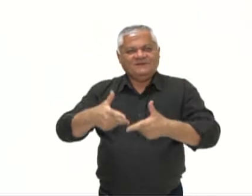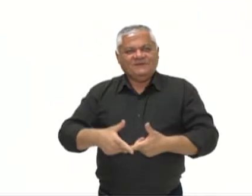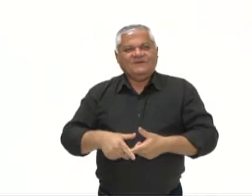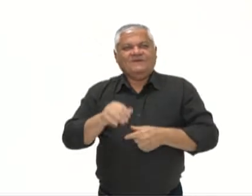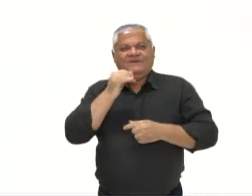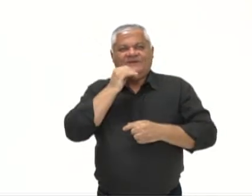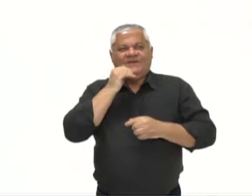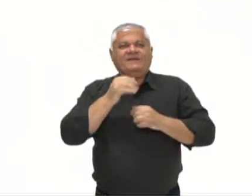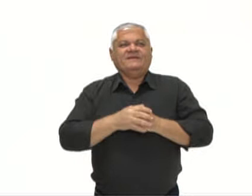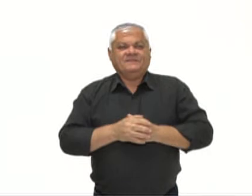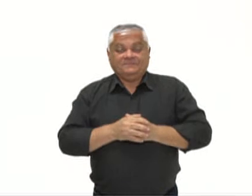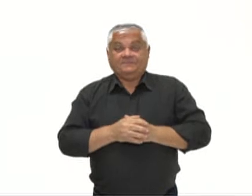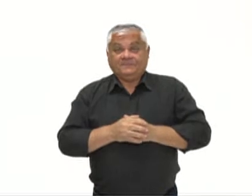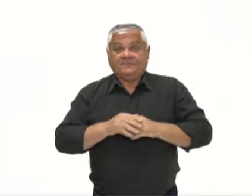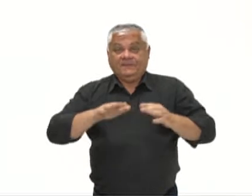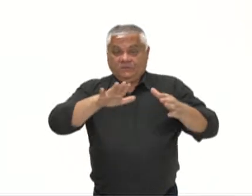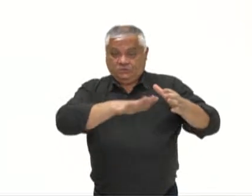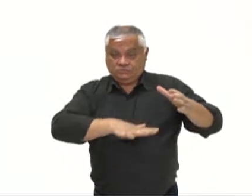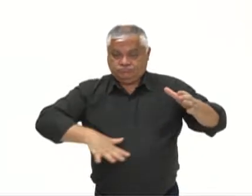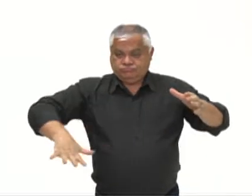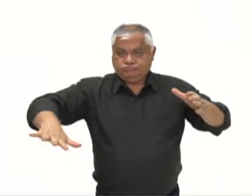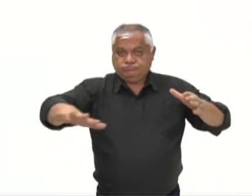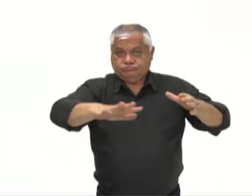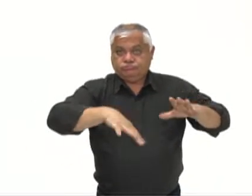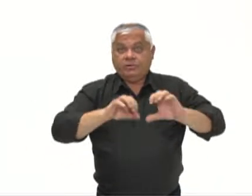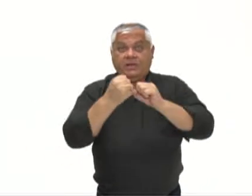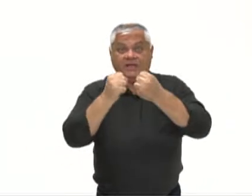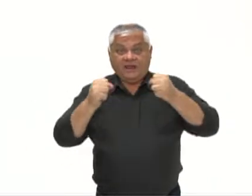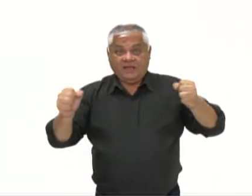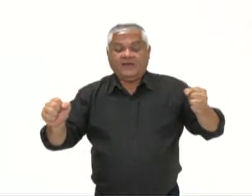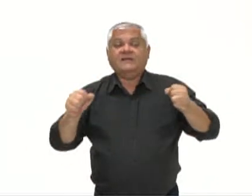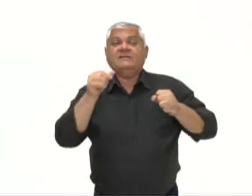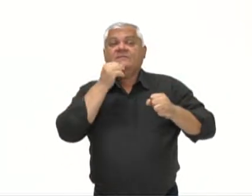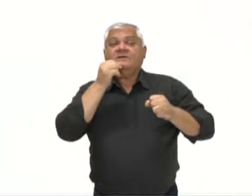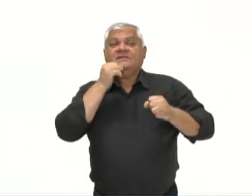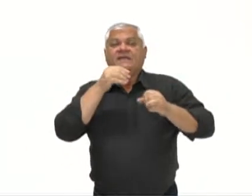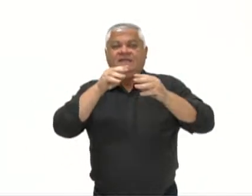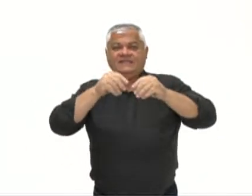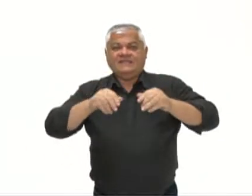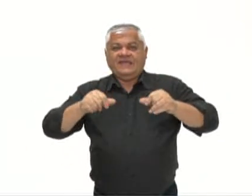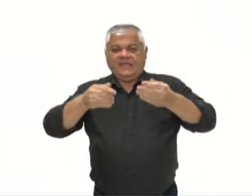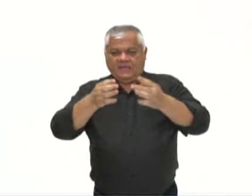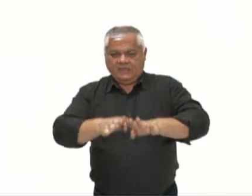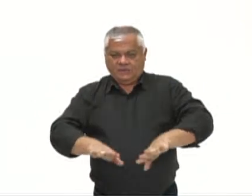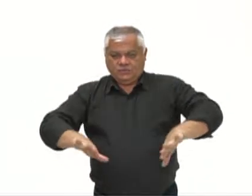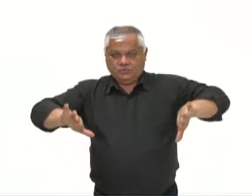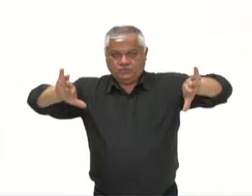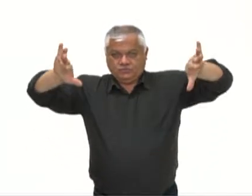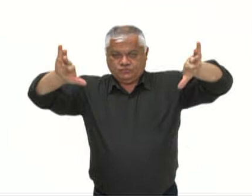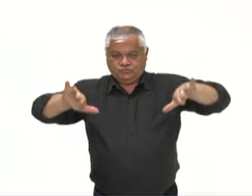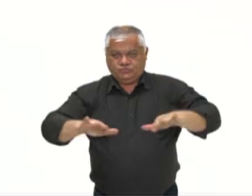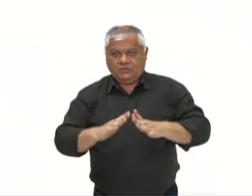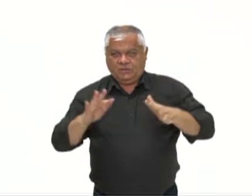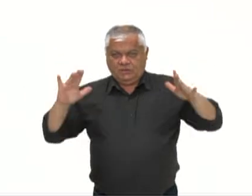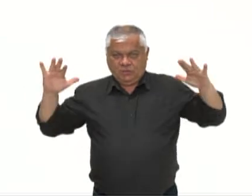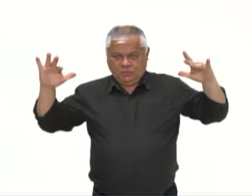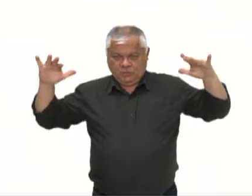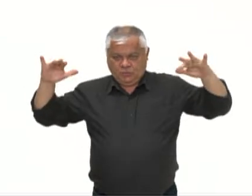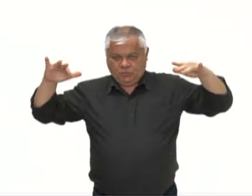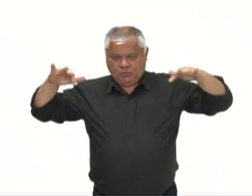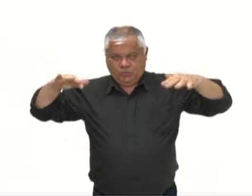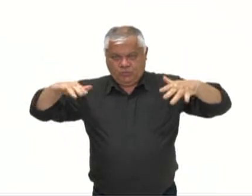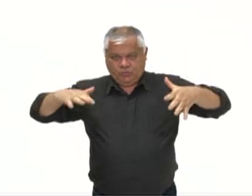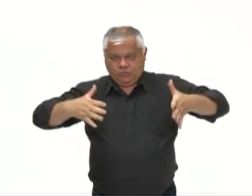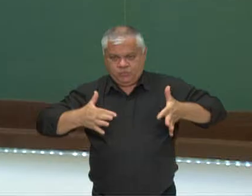para você, que é uma área de grande superfície formada por conjunto de terras drenadas por um rio principal e pelos